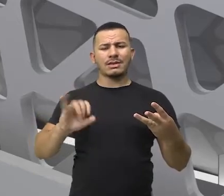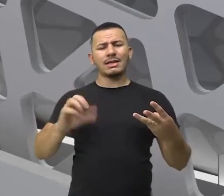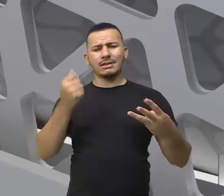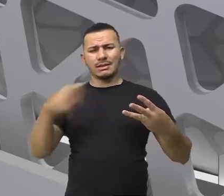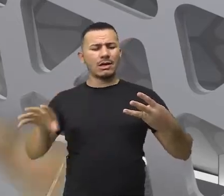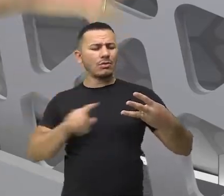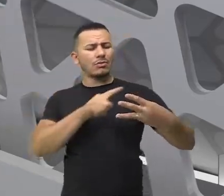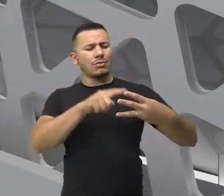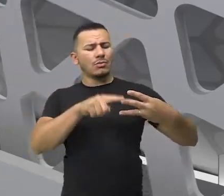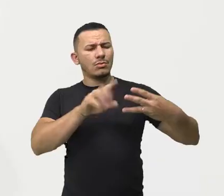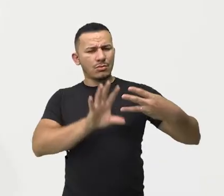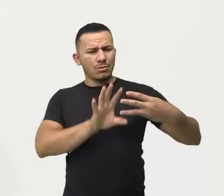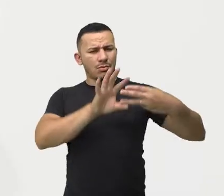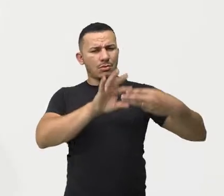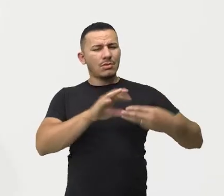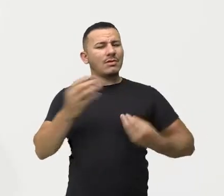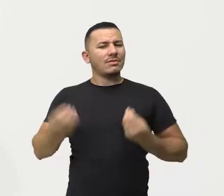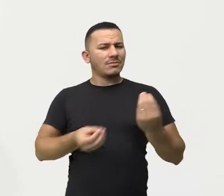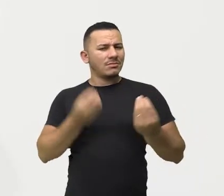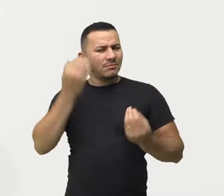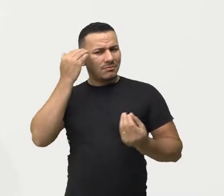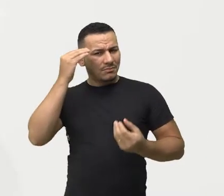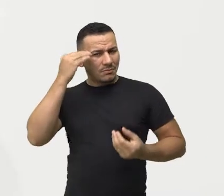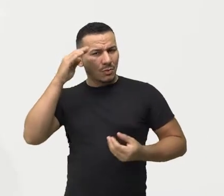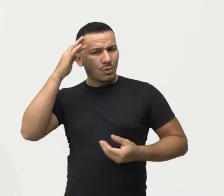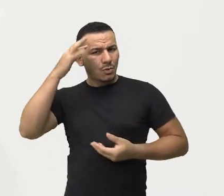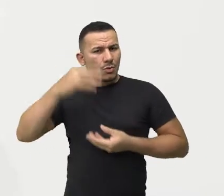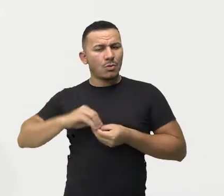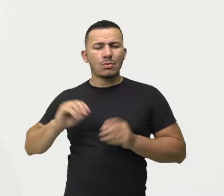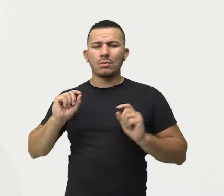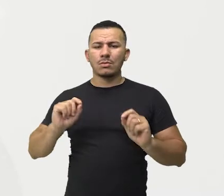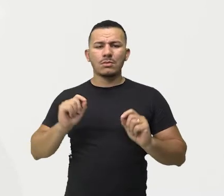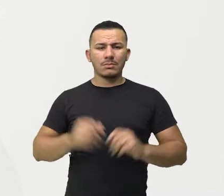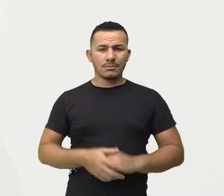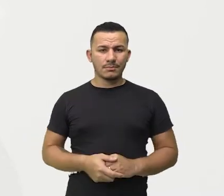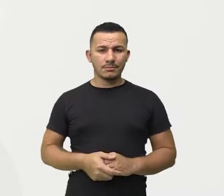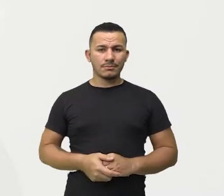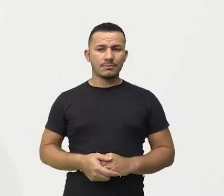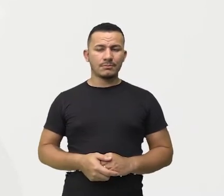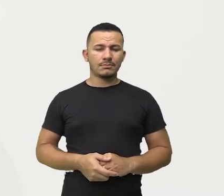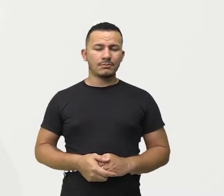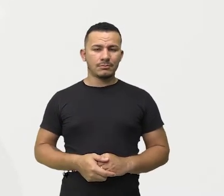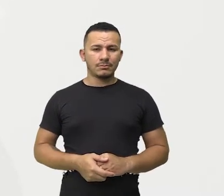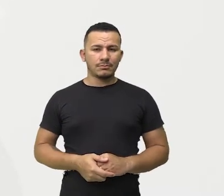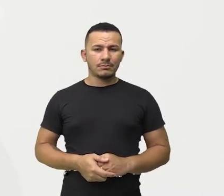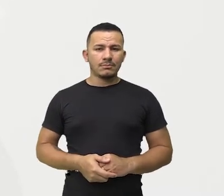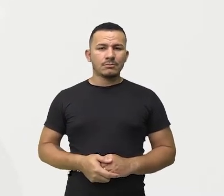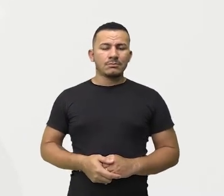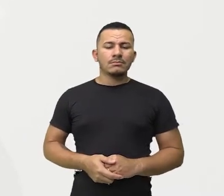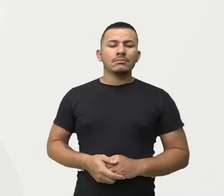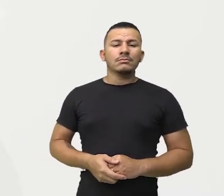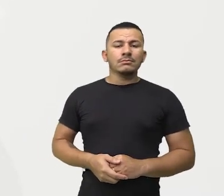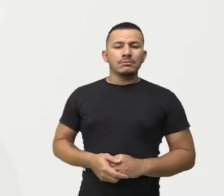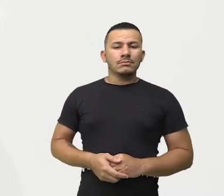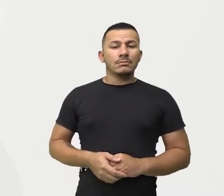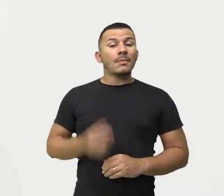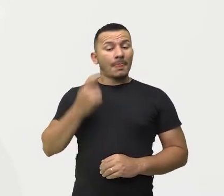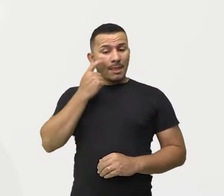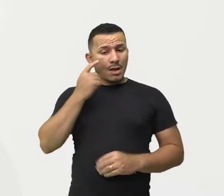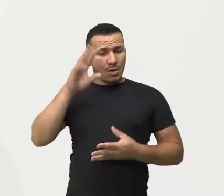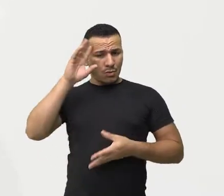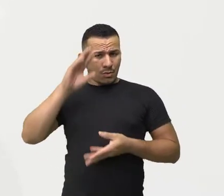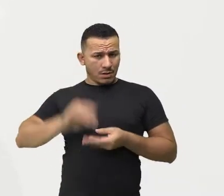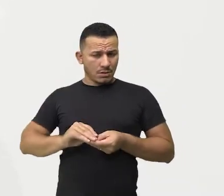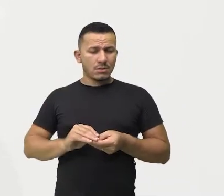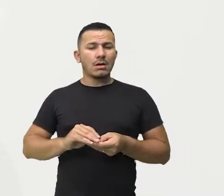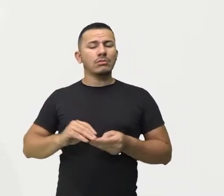conclusão nós chegamos? Vem comigo! A conclusão que nós chegamos em cima dessas situações são as seguintes. Conclusão